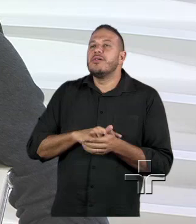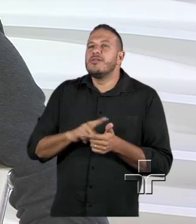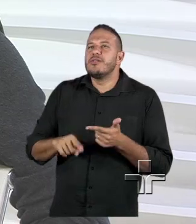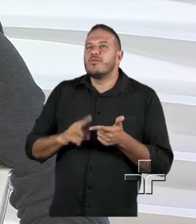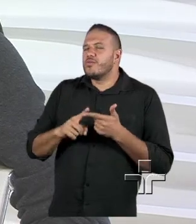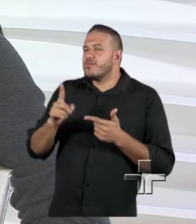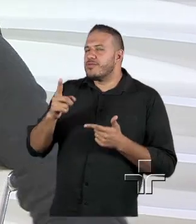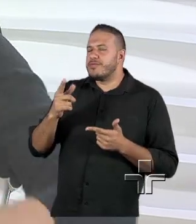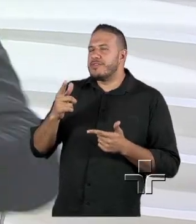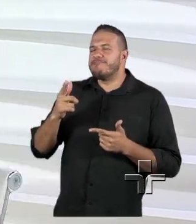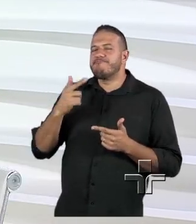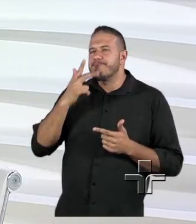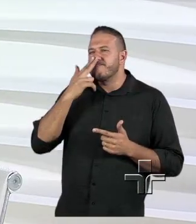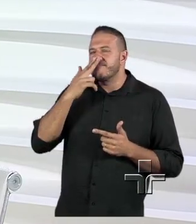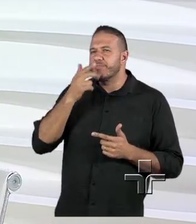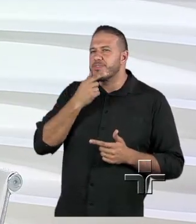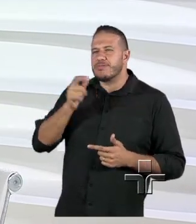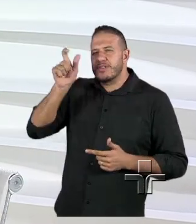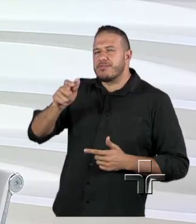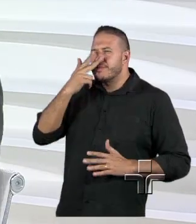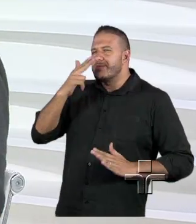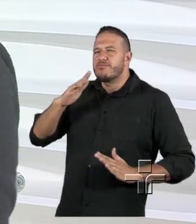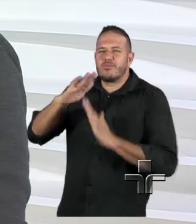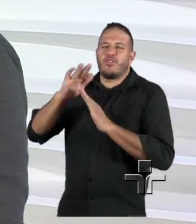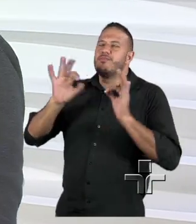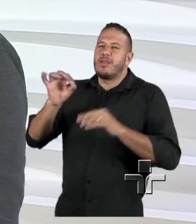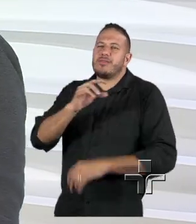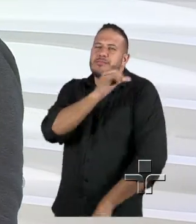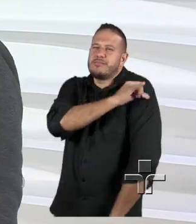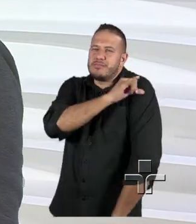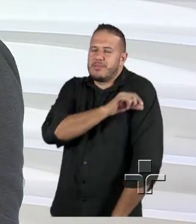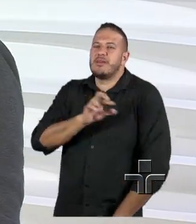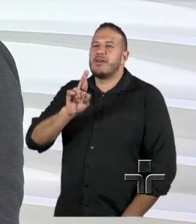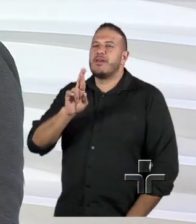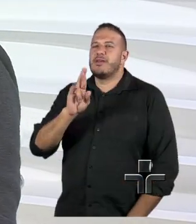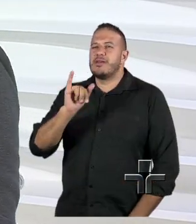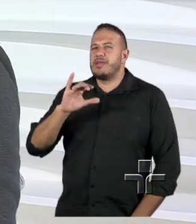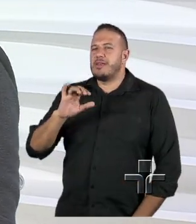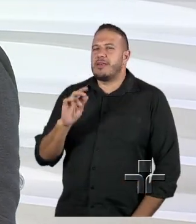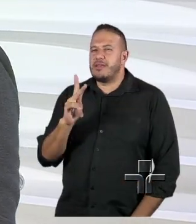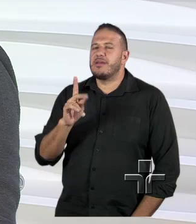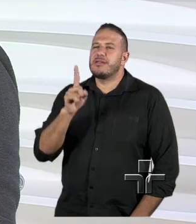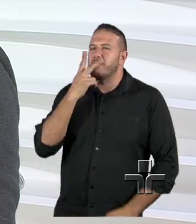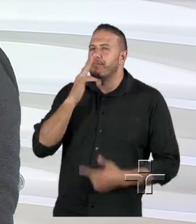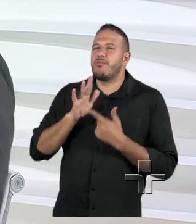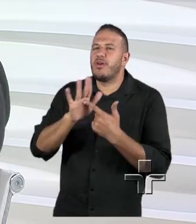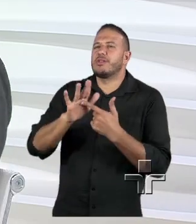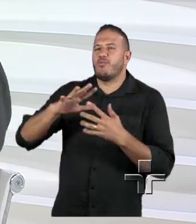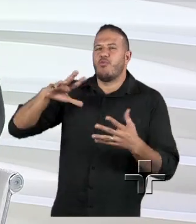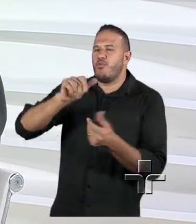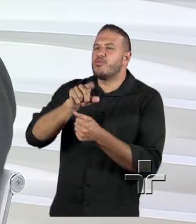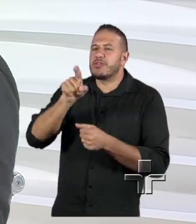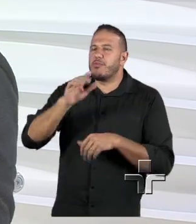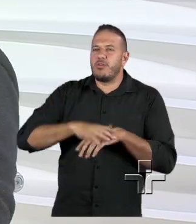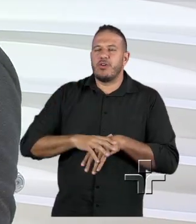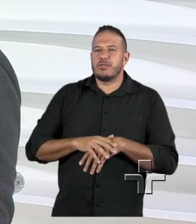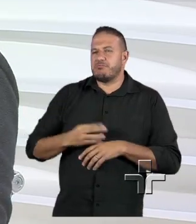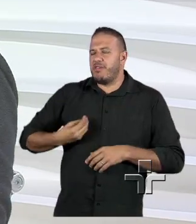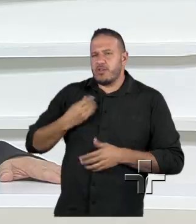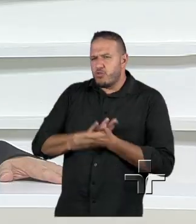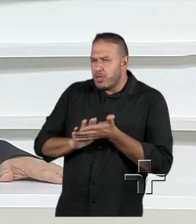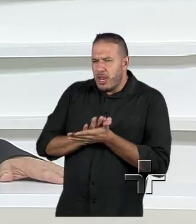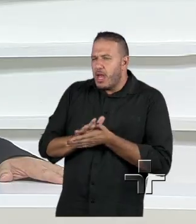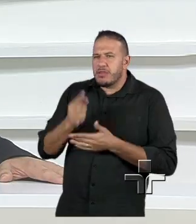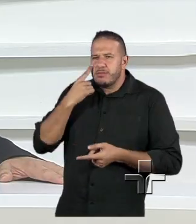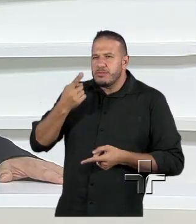craque, um homem do Rio de Janeiro que mostra para o mundo que você pode sair do nada e construir uma história.